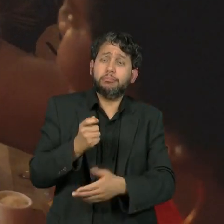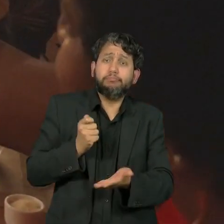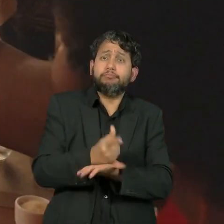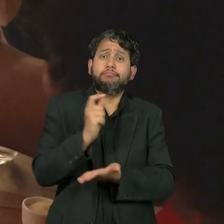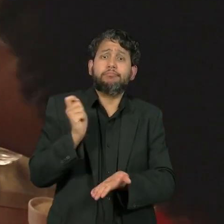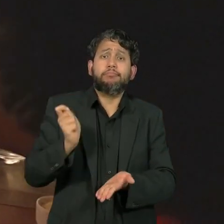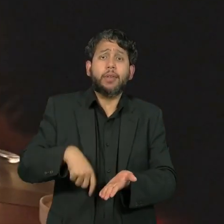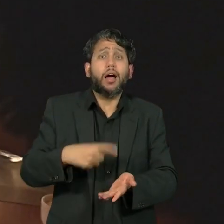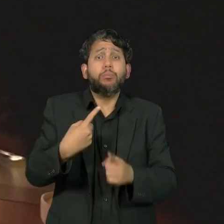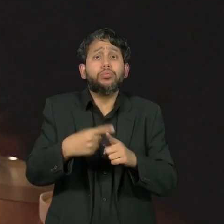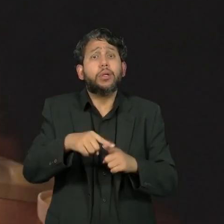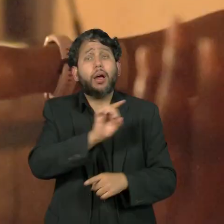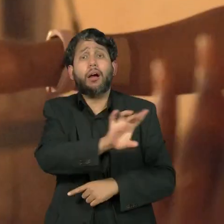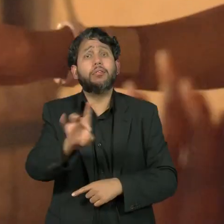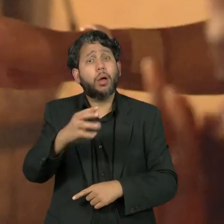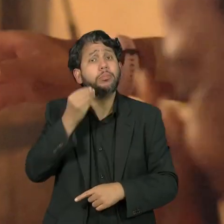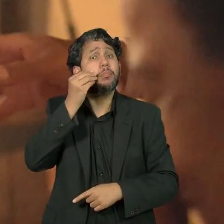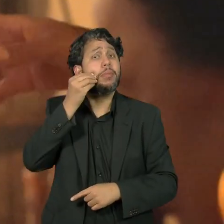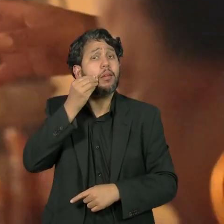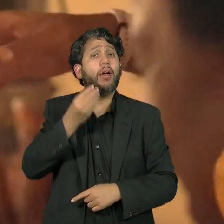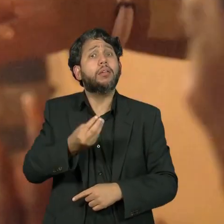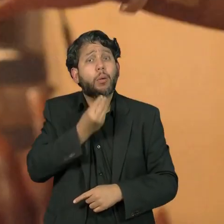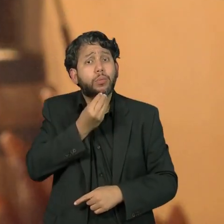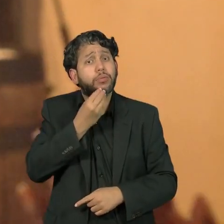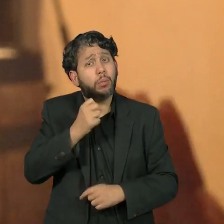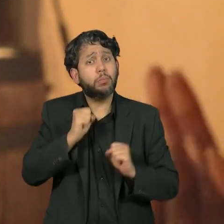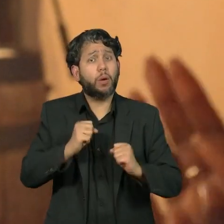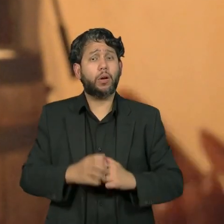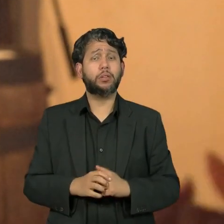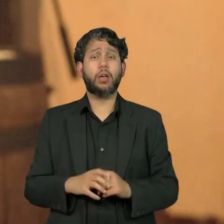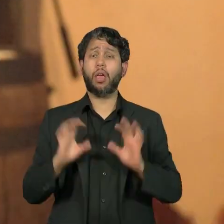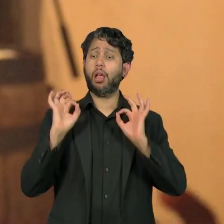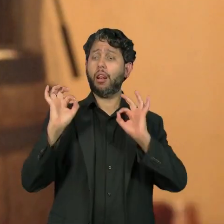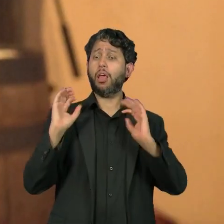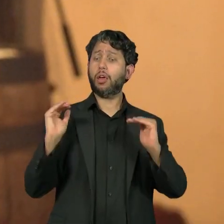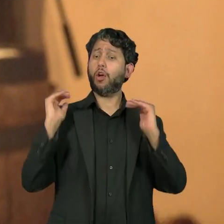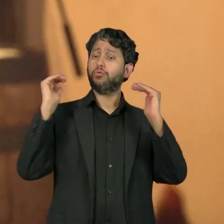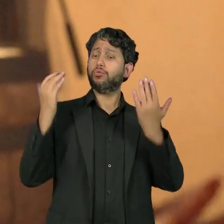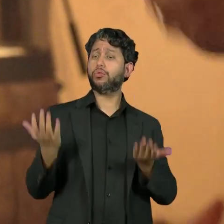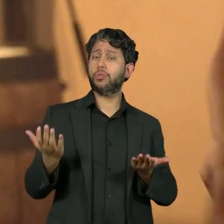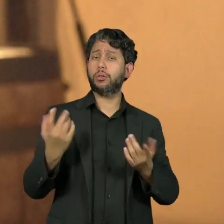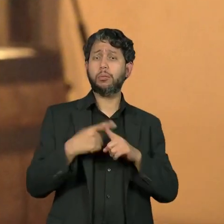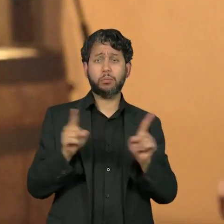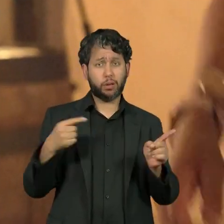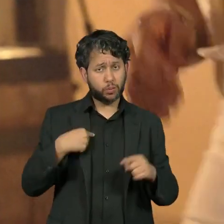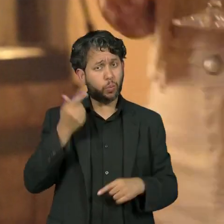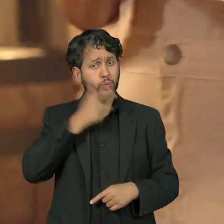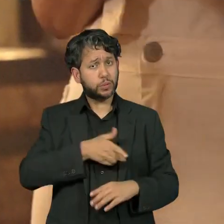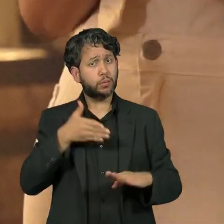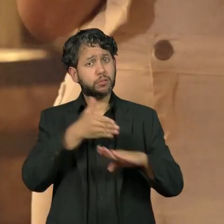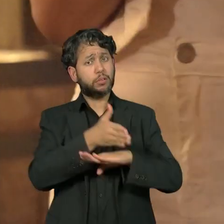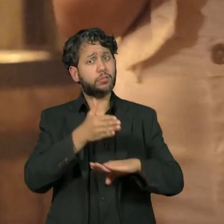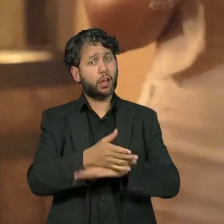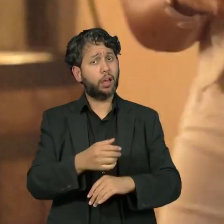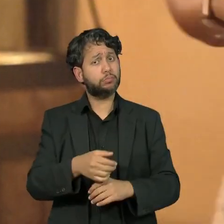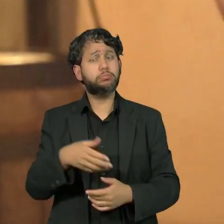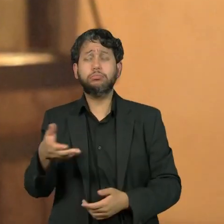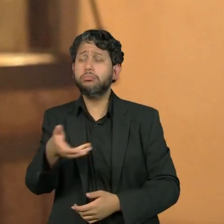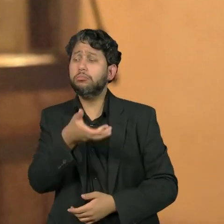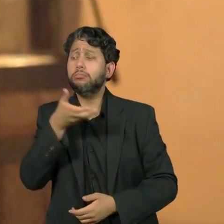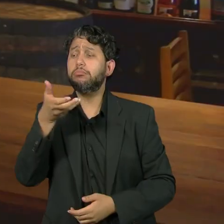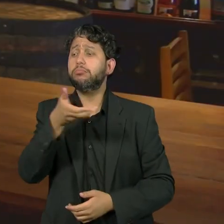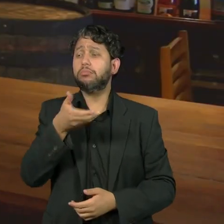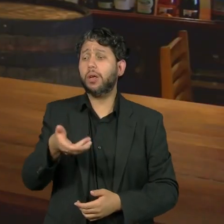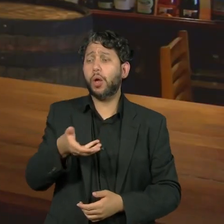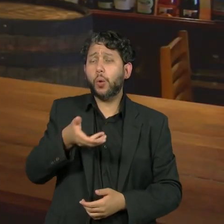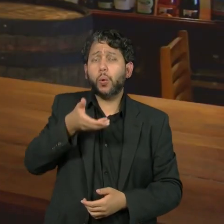esse momento, essa experiência. A elegância não quer dizer que a pessoa não possa acessar, a elegância quer dizer que ela também